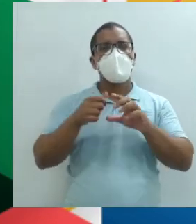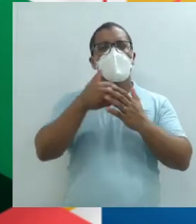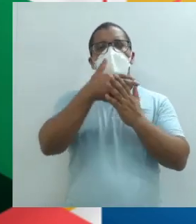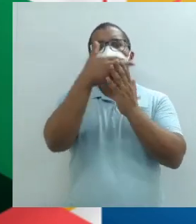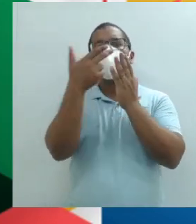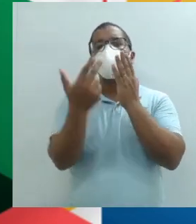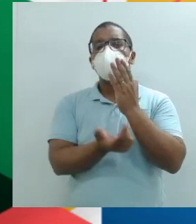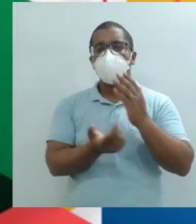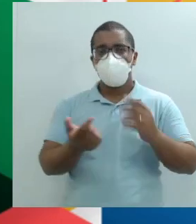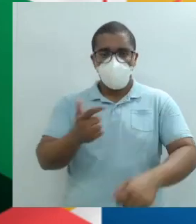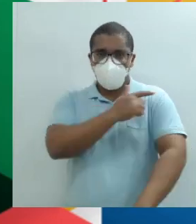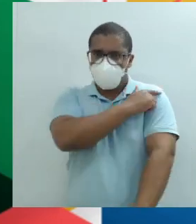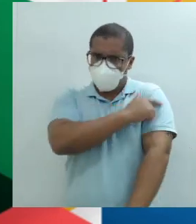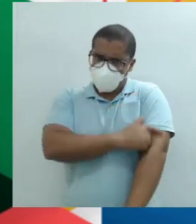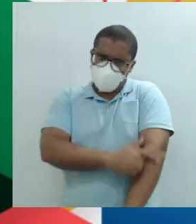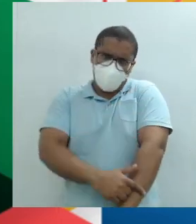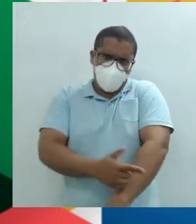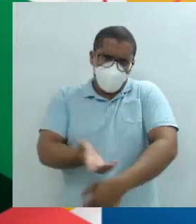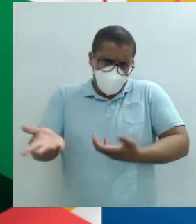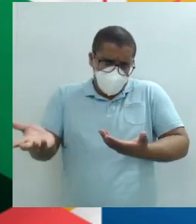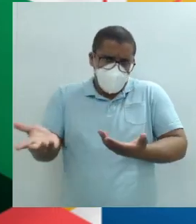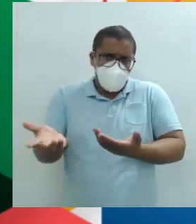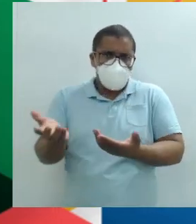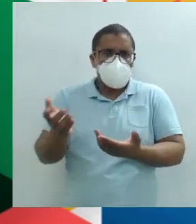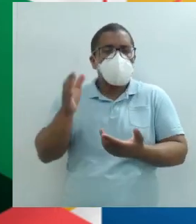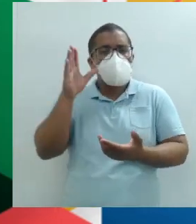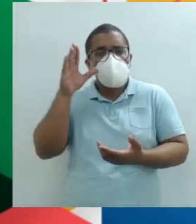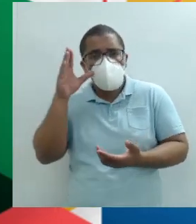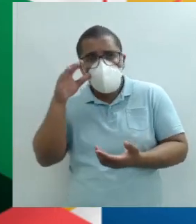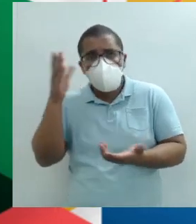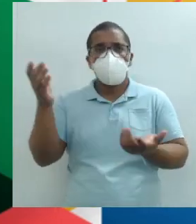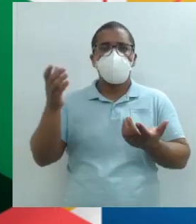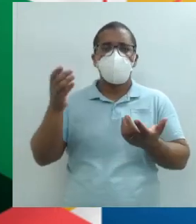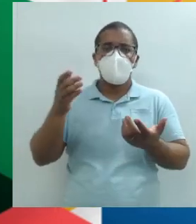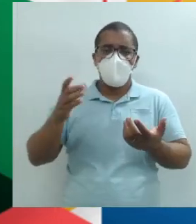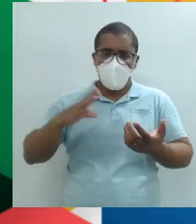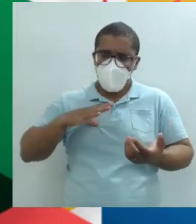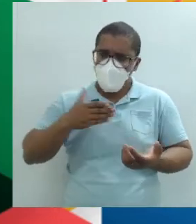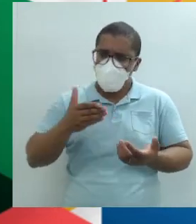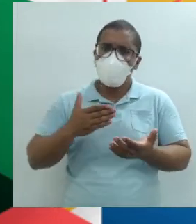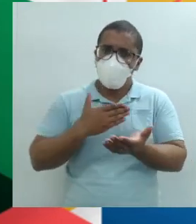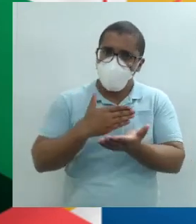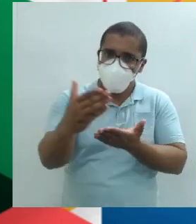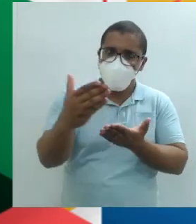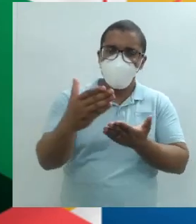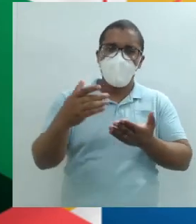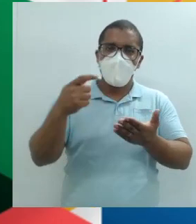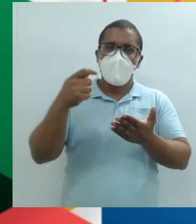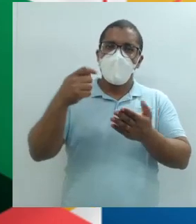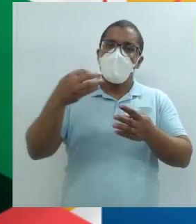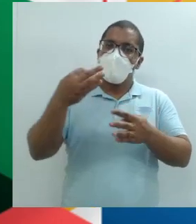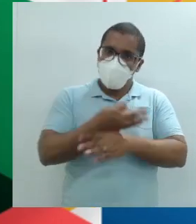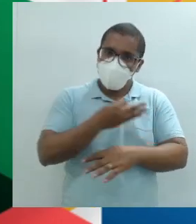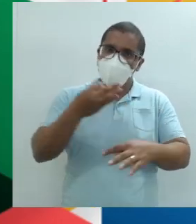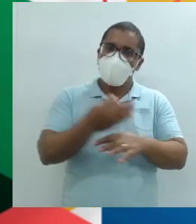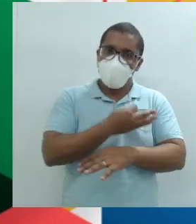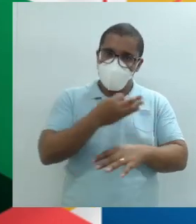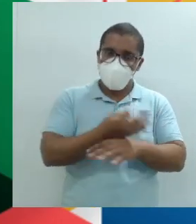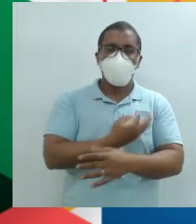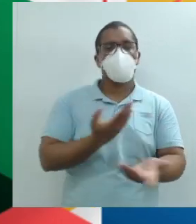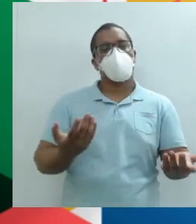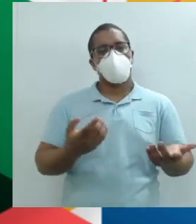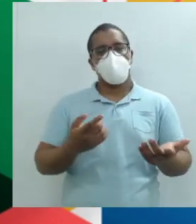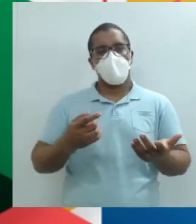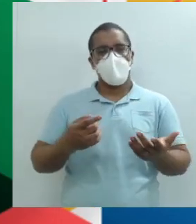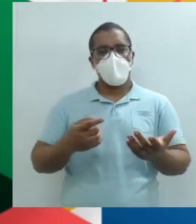de caráter, né? Que é curiosidade, iniciativa, persistência aí, ou